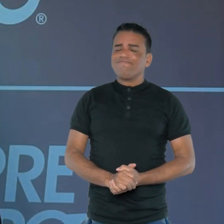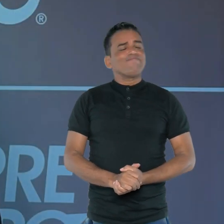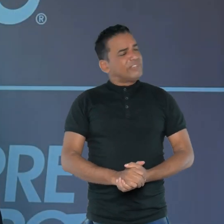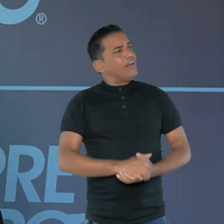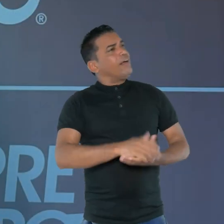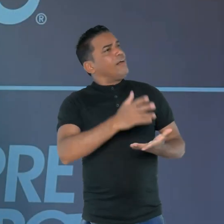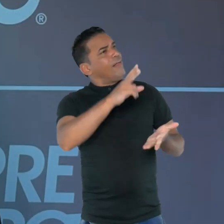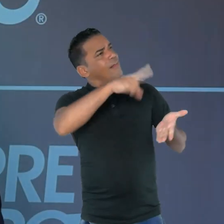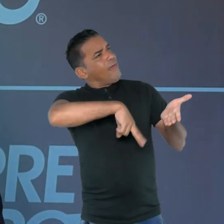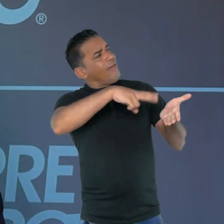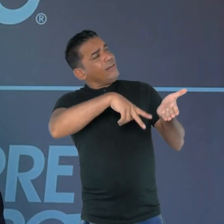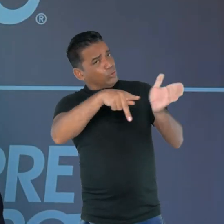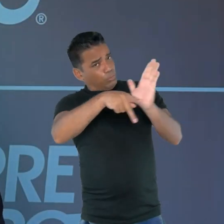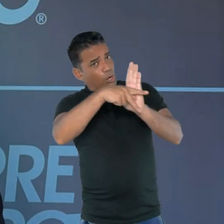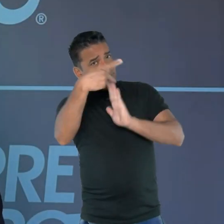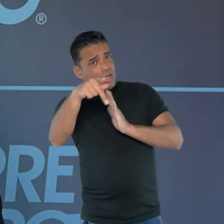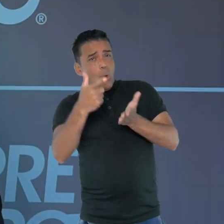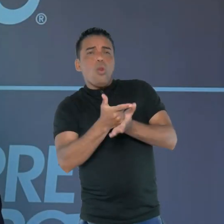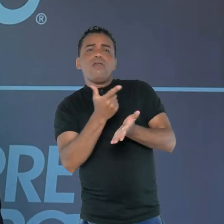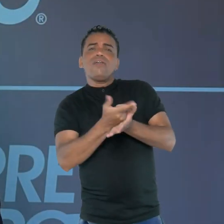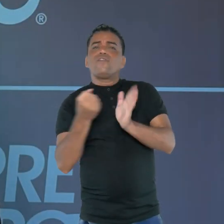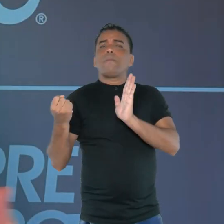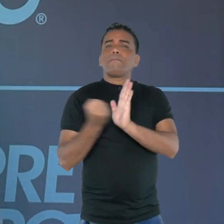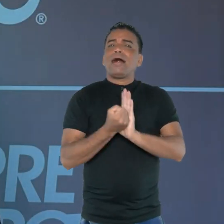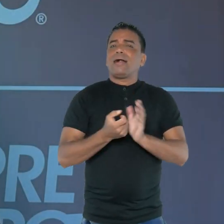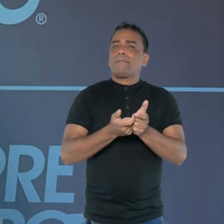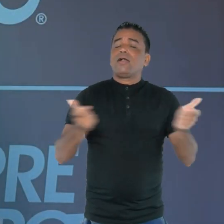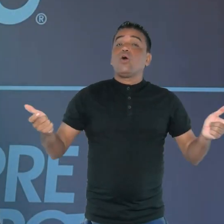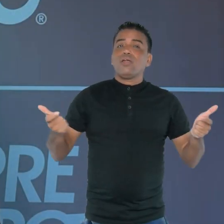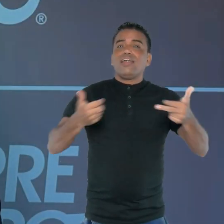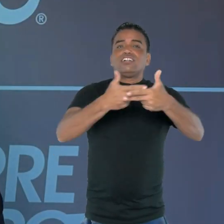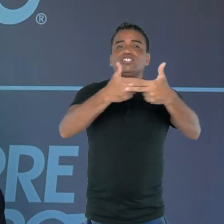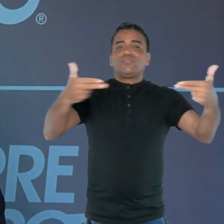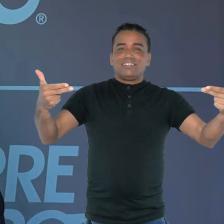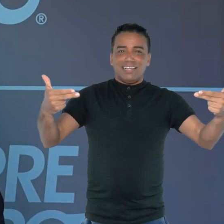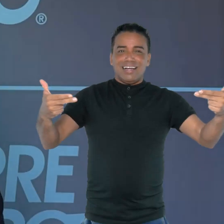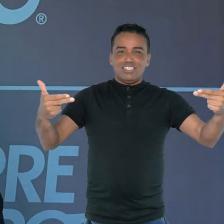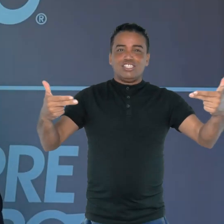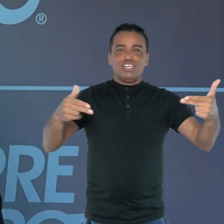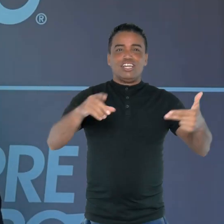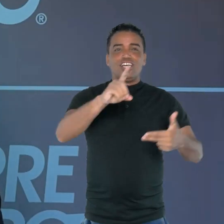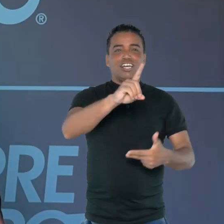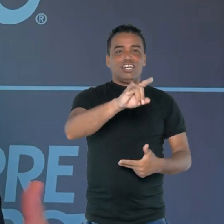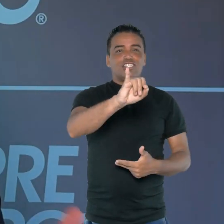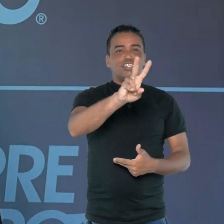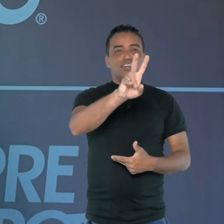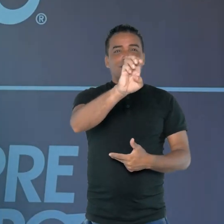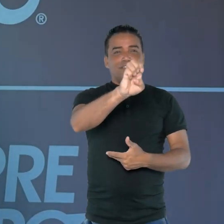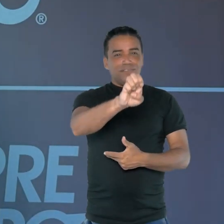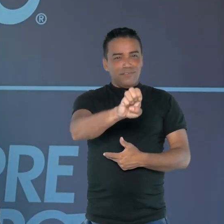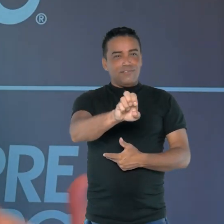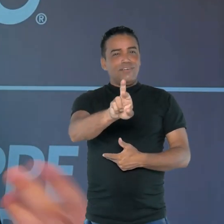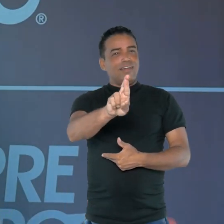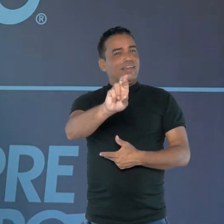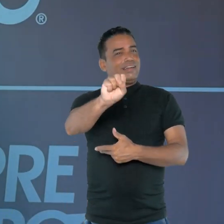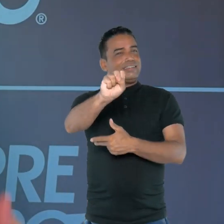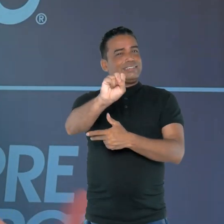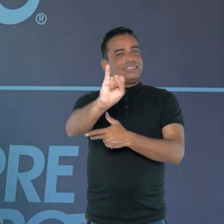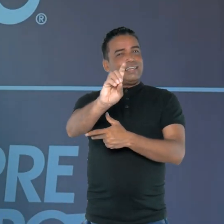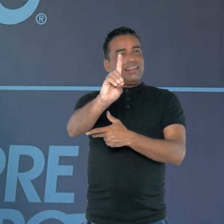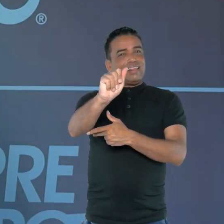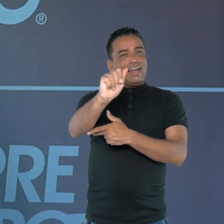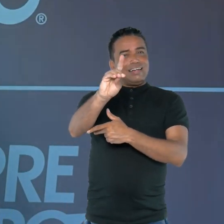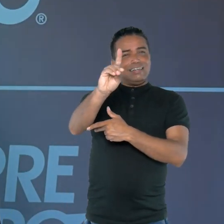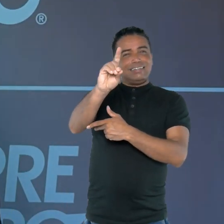livro, uma marca que se destaca muito nele para mim é a diversidade. Porque é um livro que acho que traz uma diversidade não só em termos